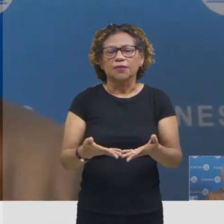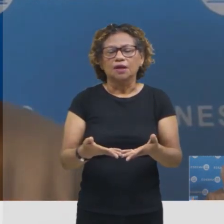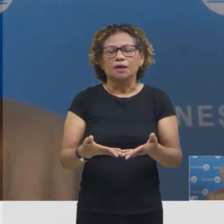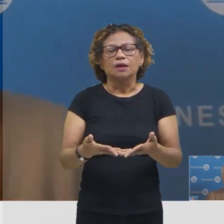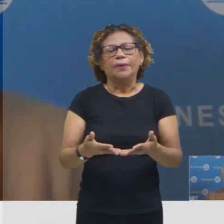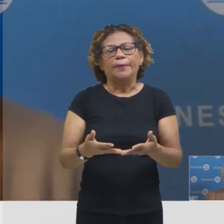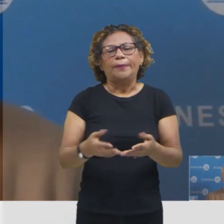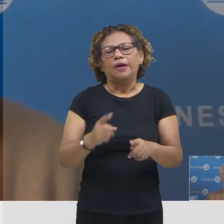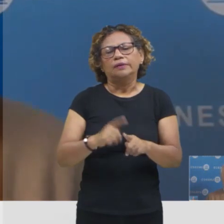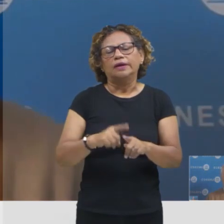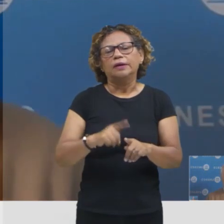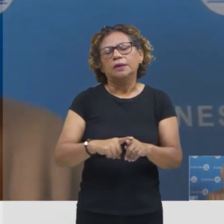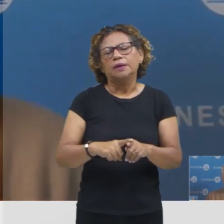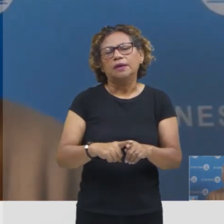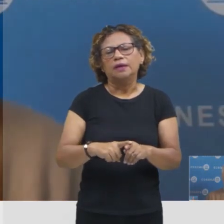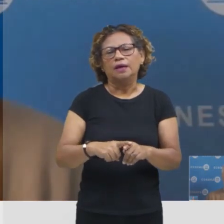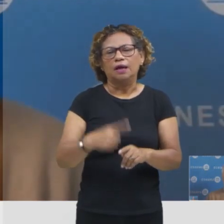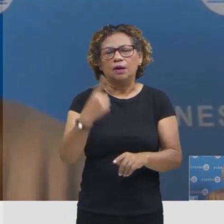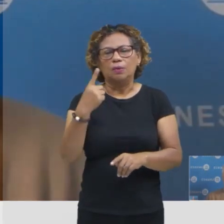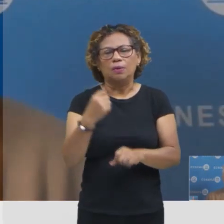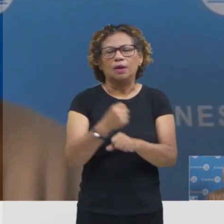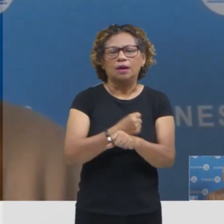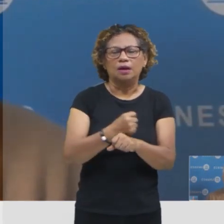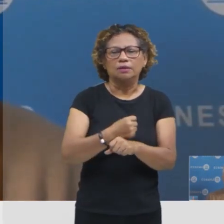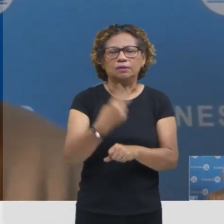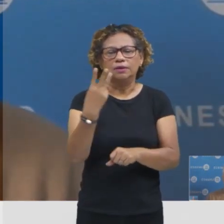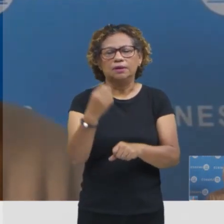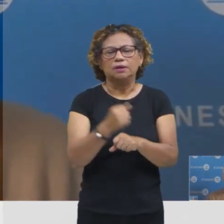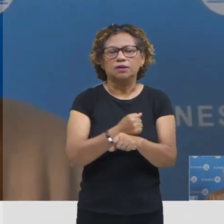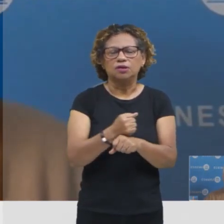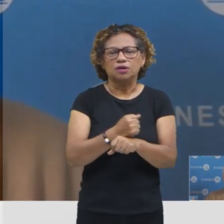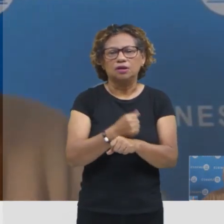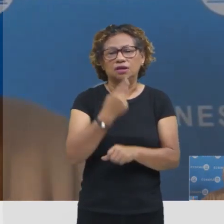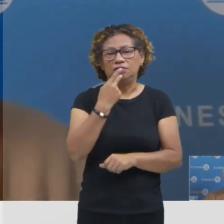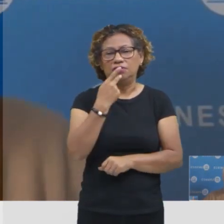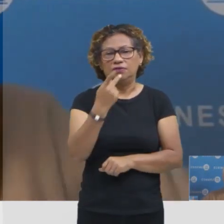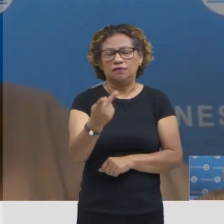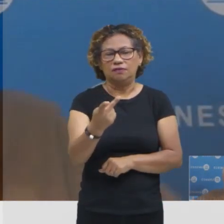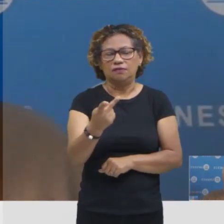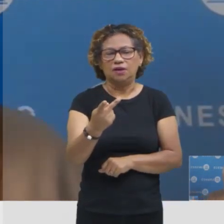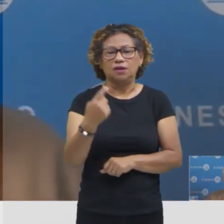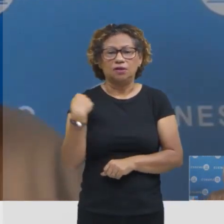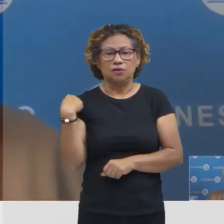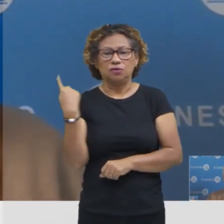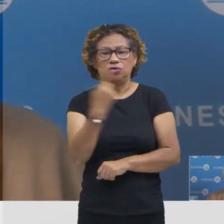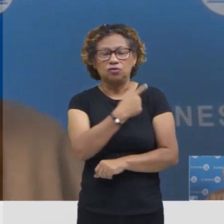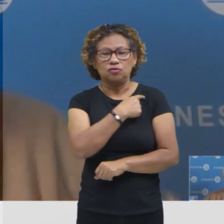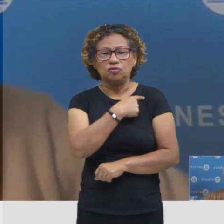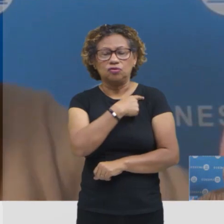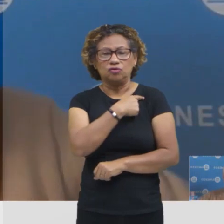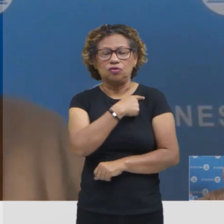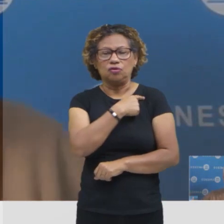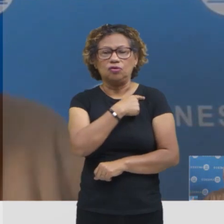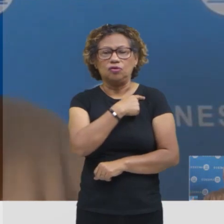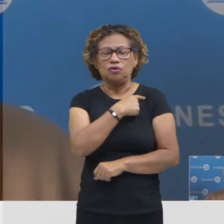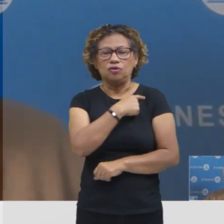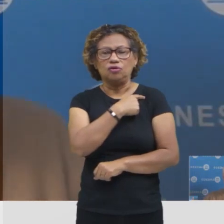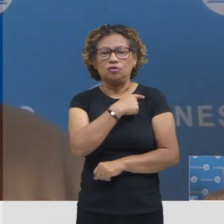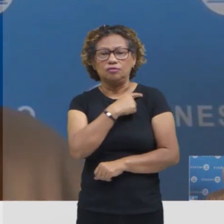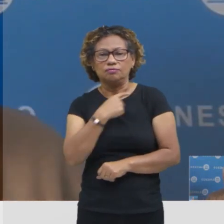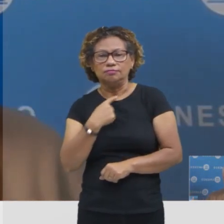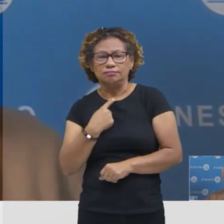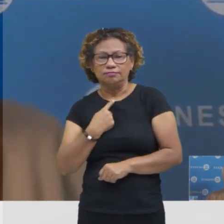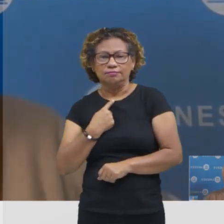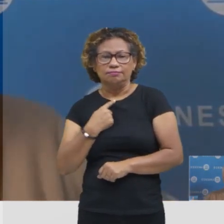a 1 ano, daqui a 2 anos, daqui a 3 anos e dizermos nós estivemos presentes de